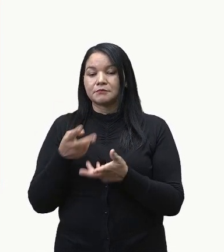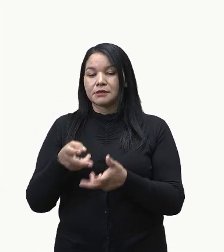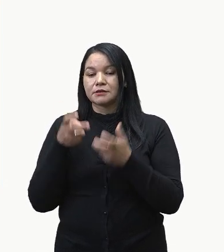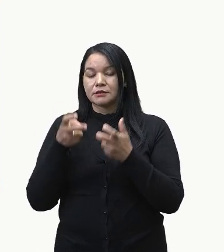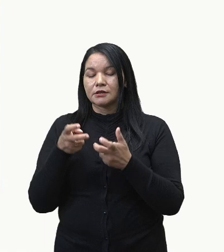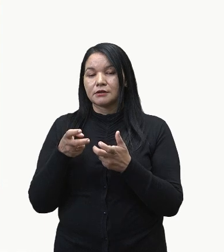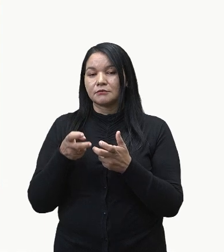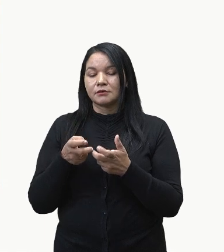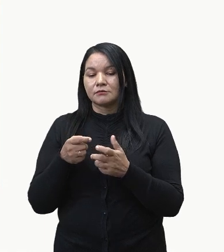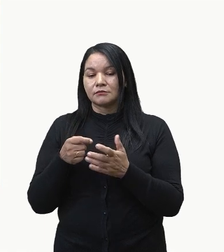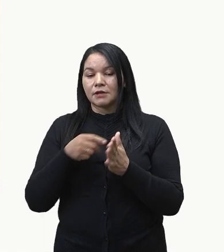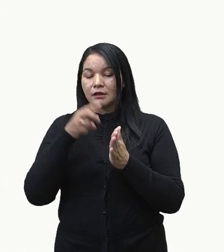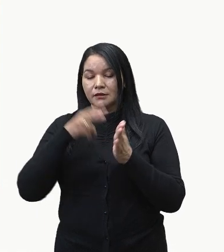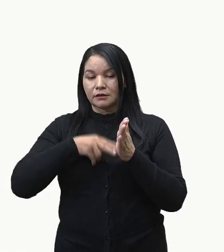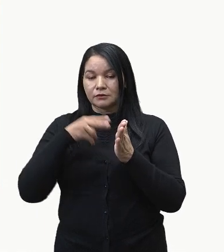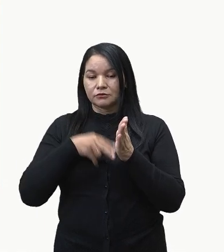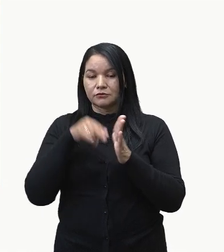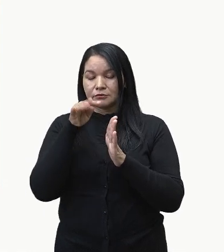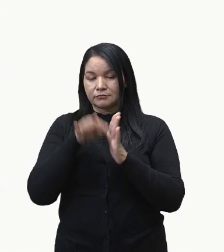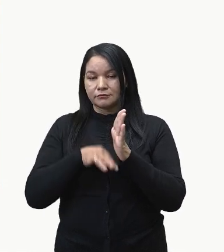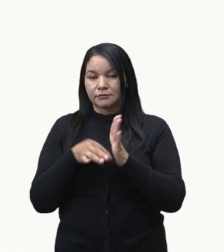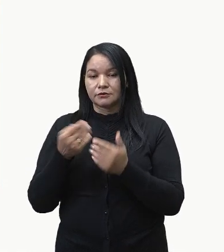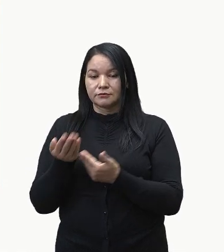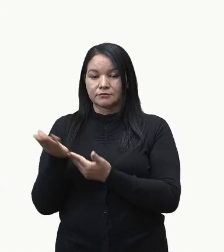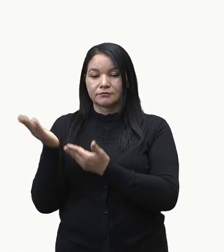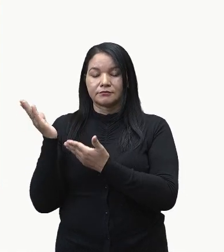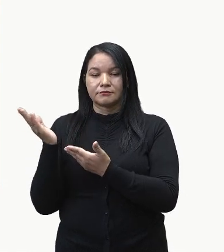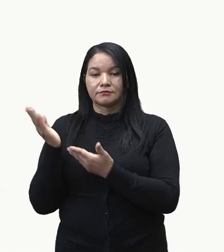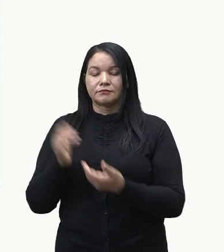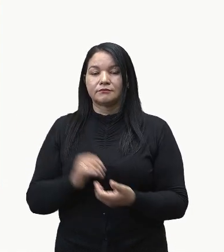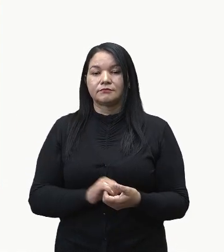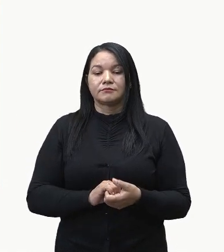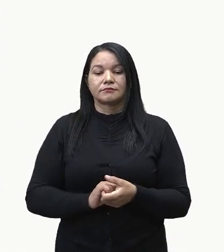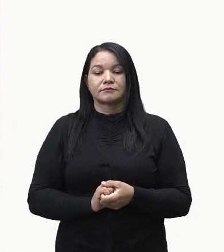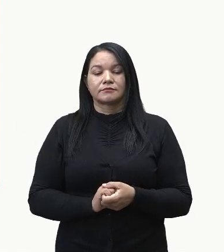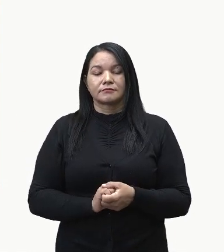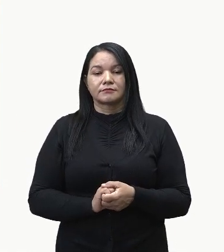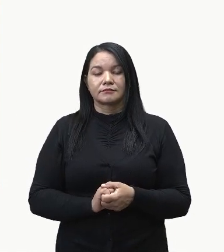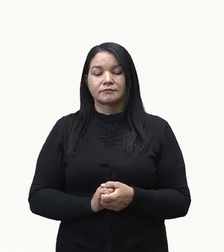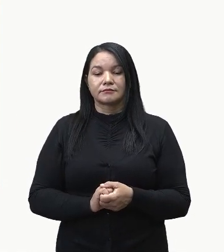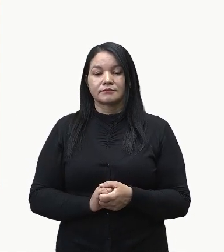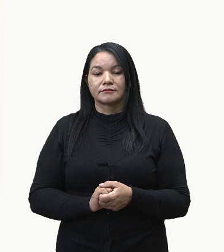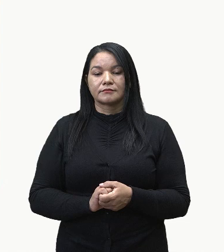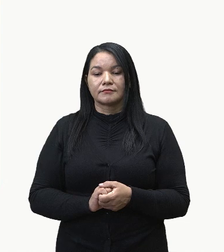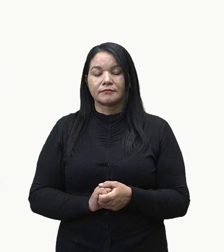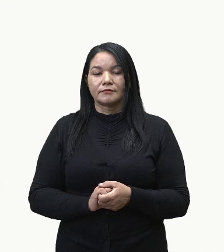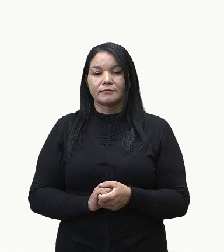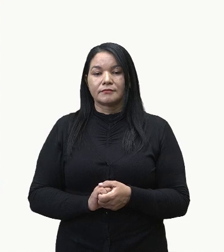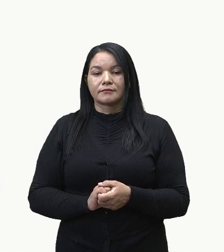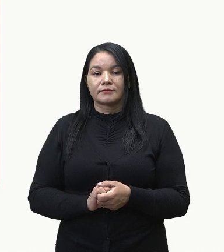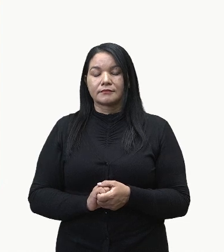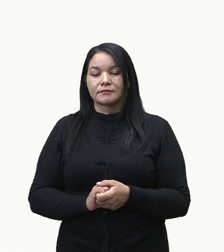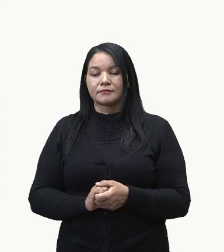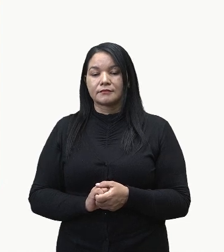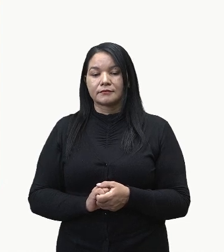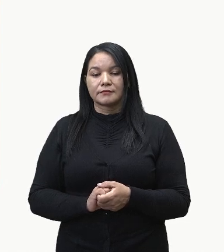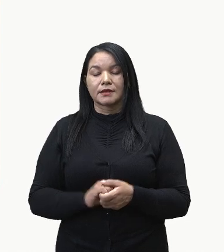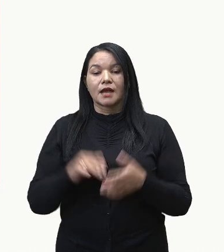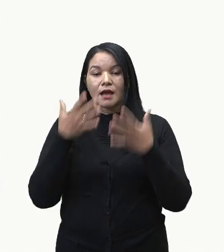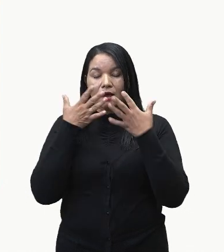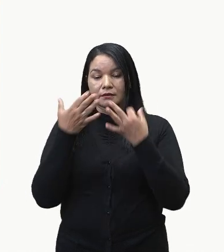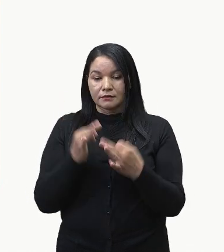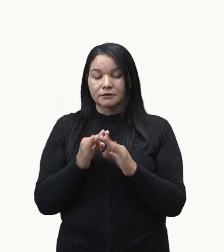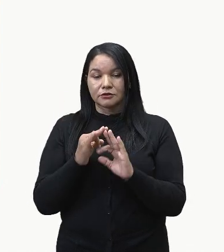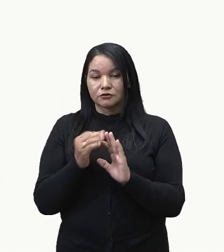la exactitud, sino la impresión que le transmite el objeto